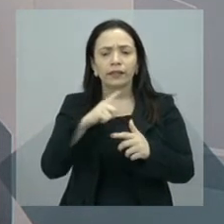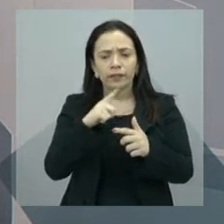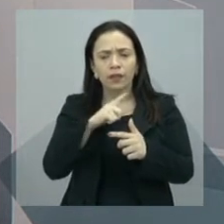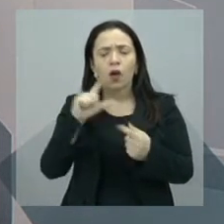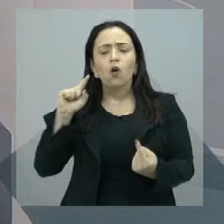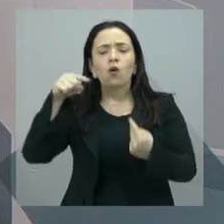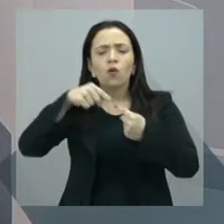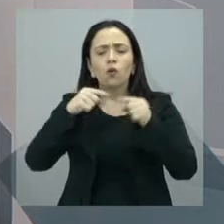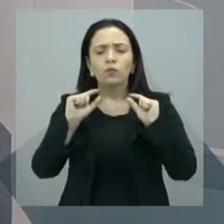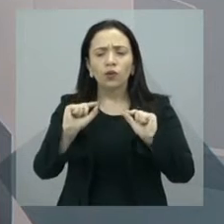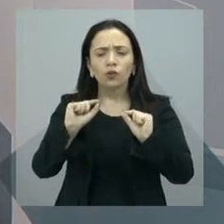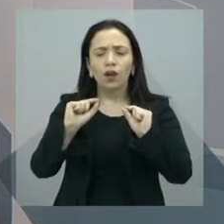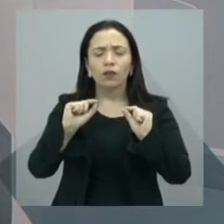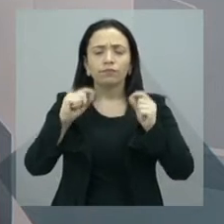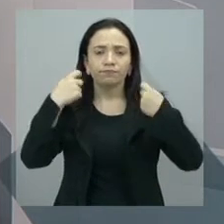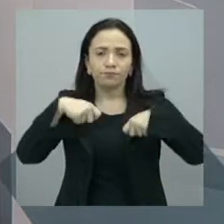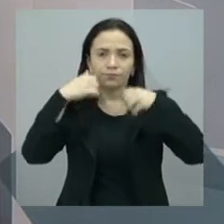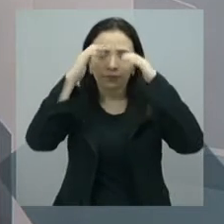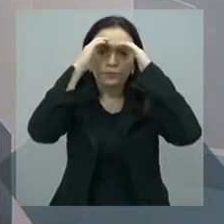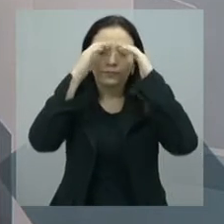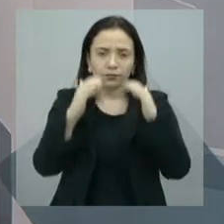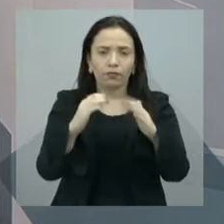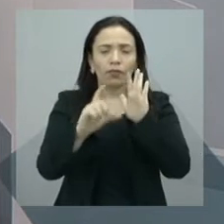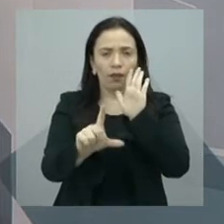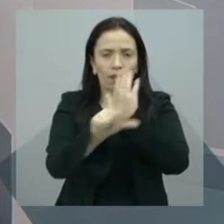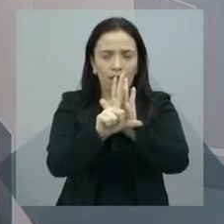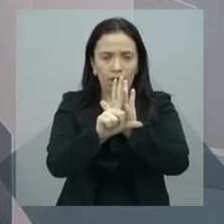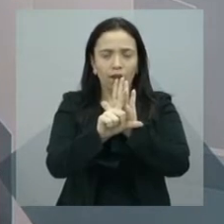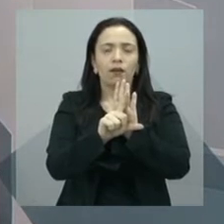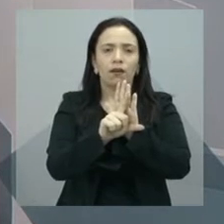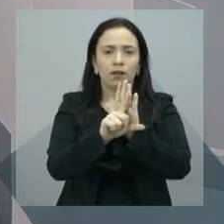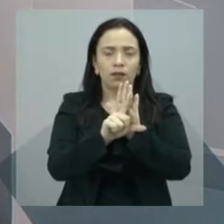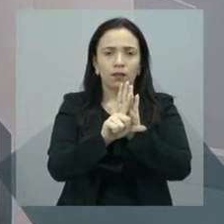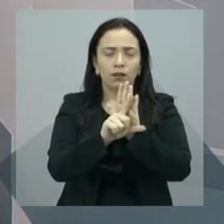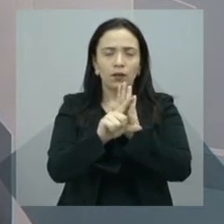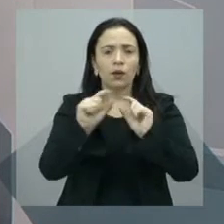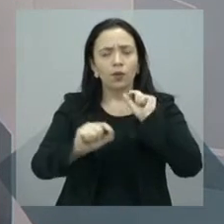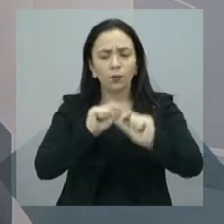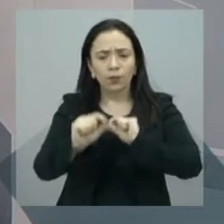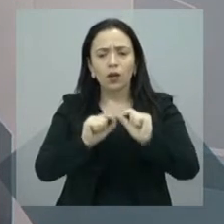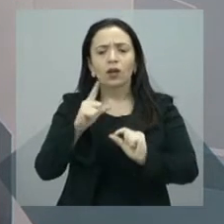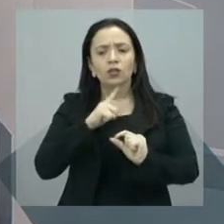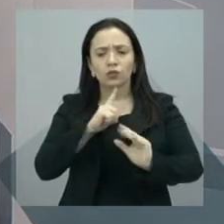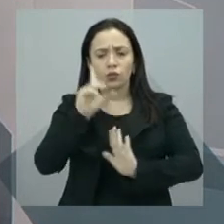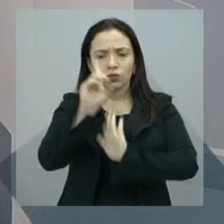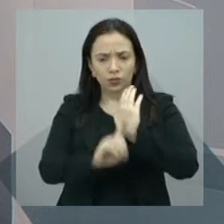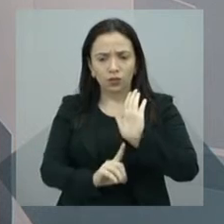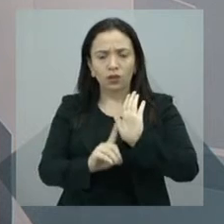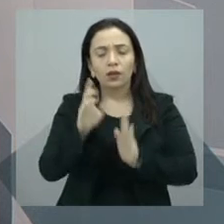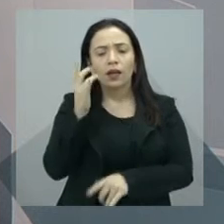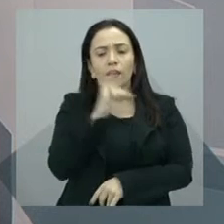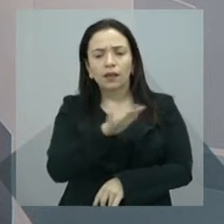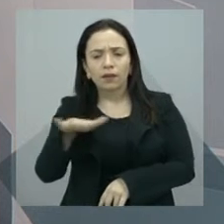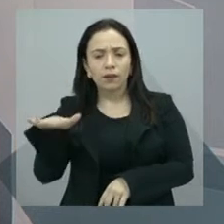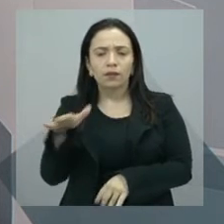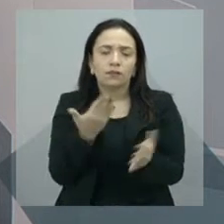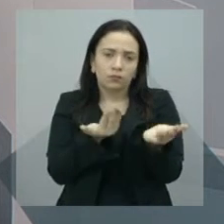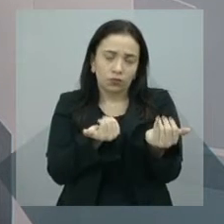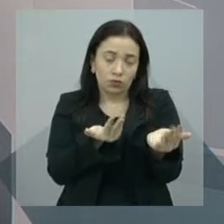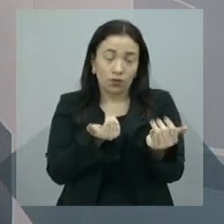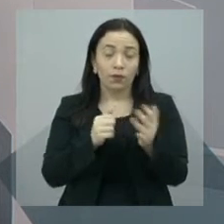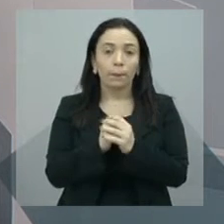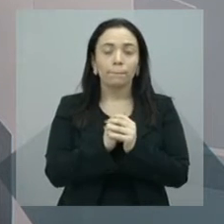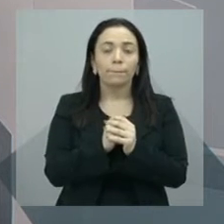funções, deve zelar pelo cumprimento das leis, que dão direitos às crianças e os